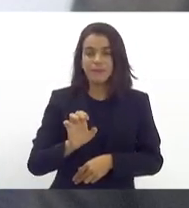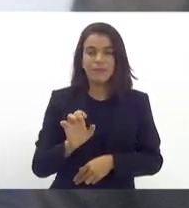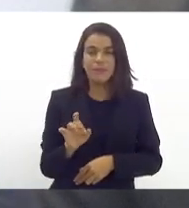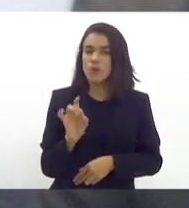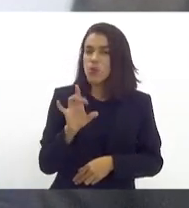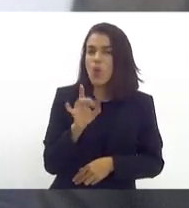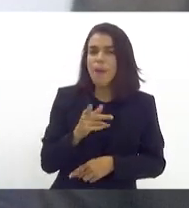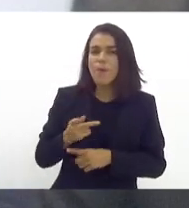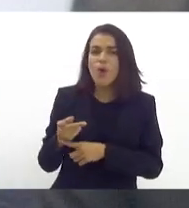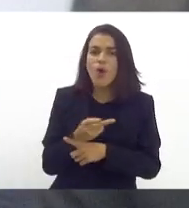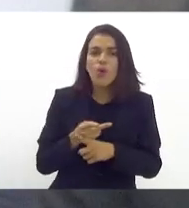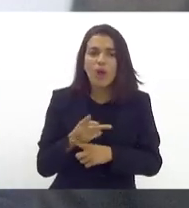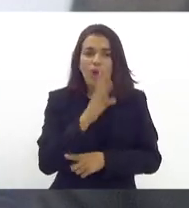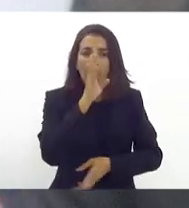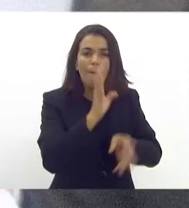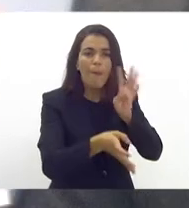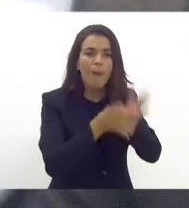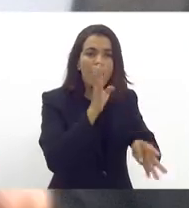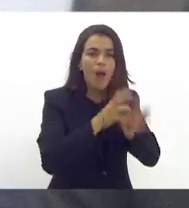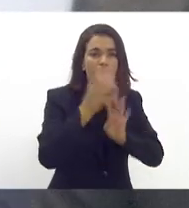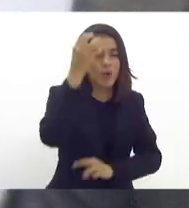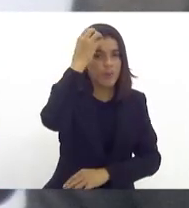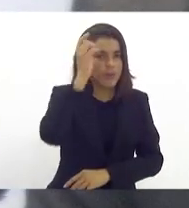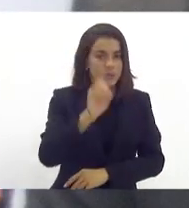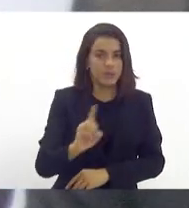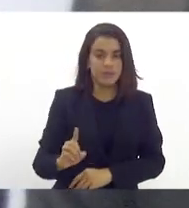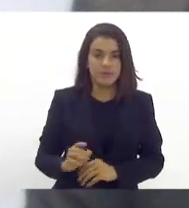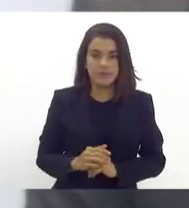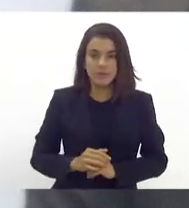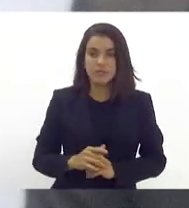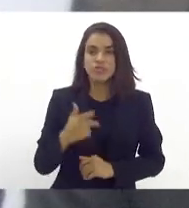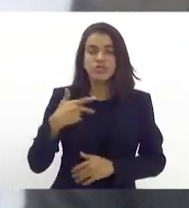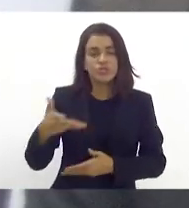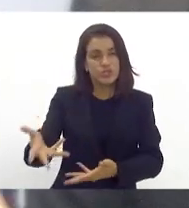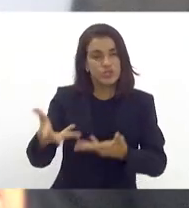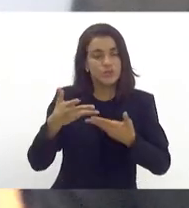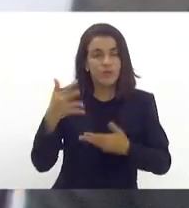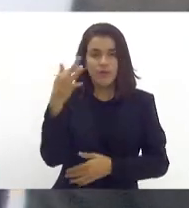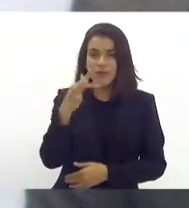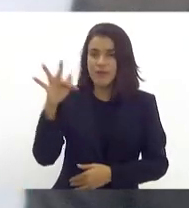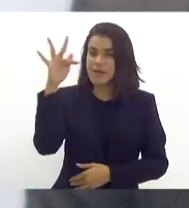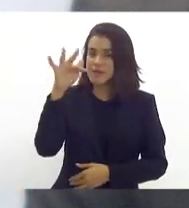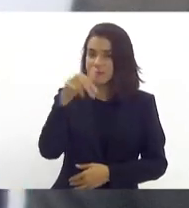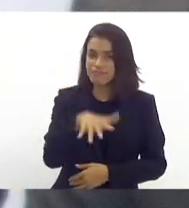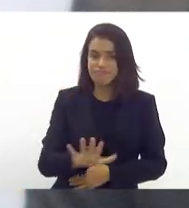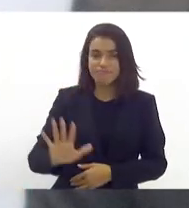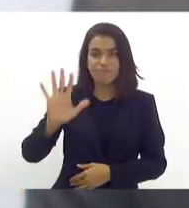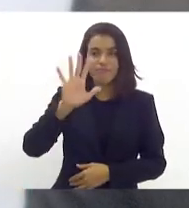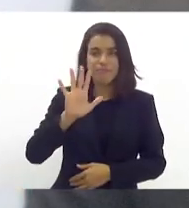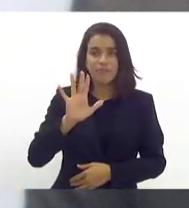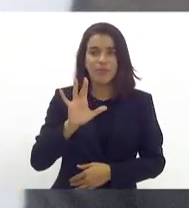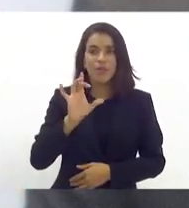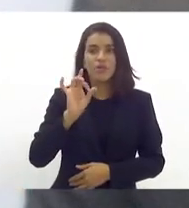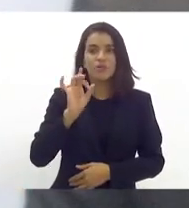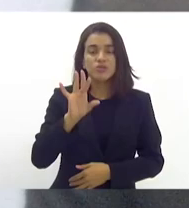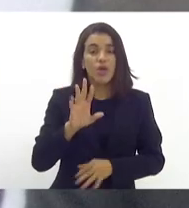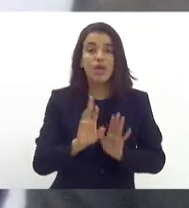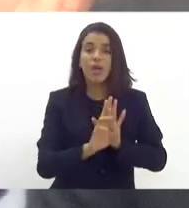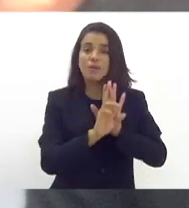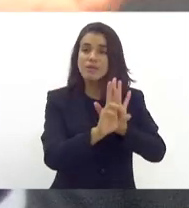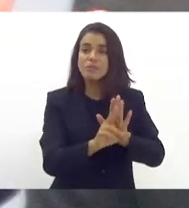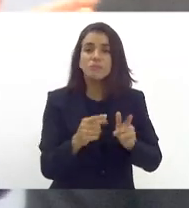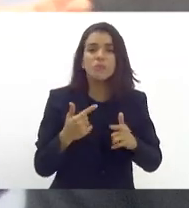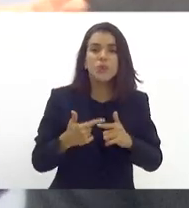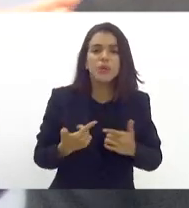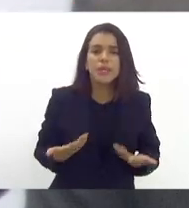caças Bruxas chamamos a Federação Nacional recebi um ofício da Federação dizendo que só viria a Federação falei para quê